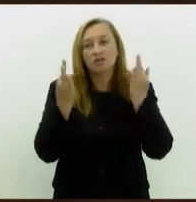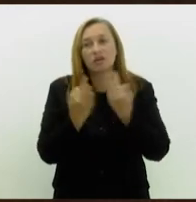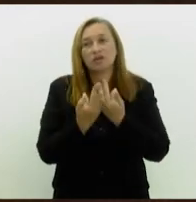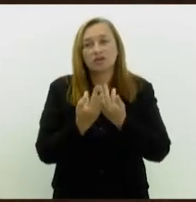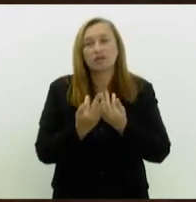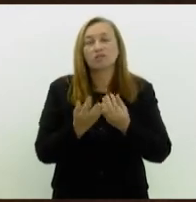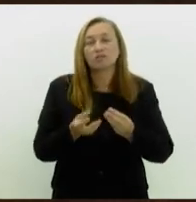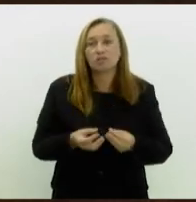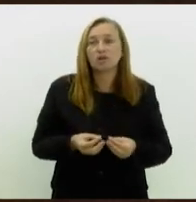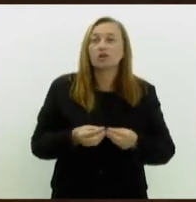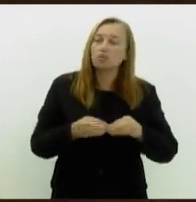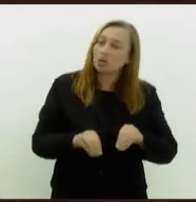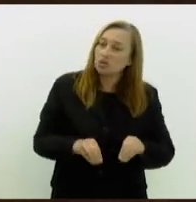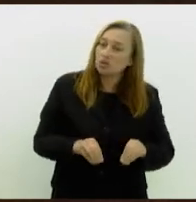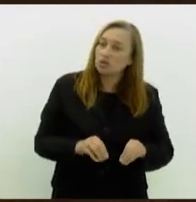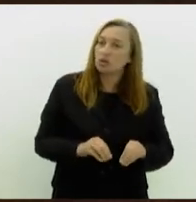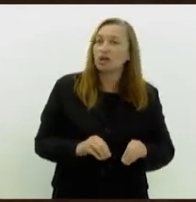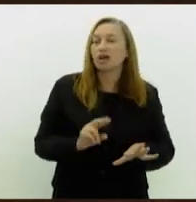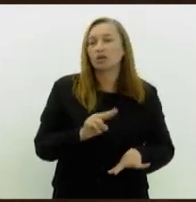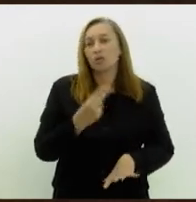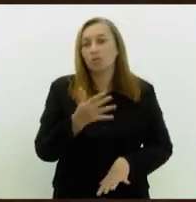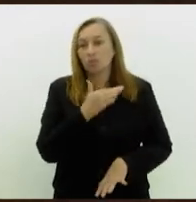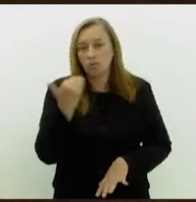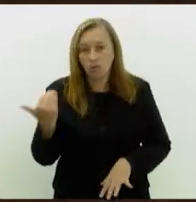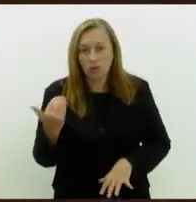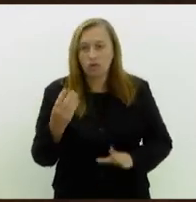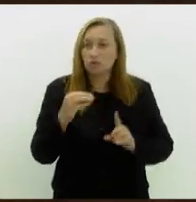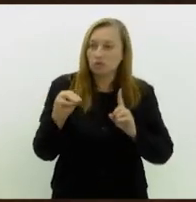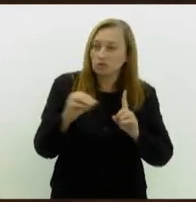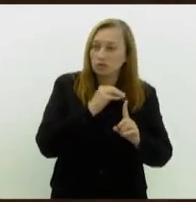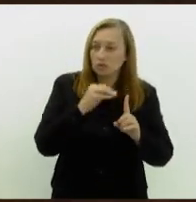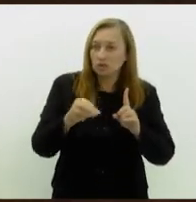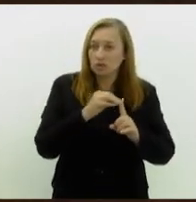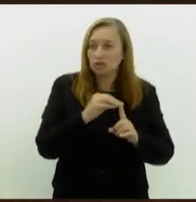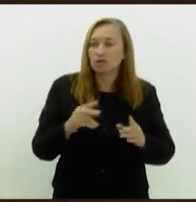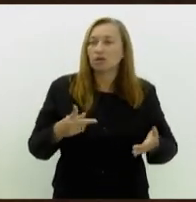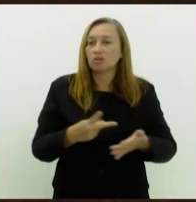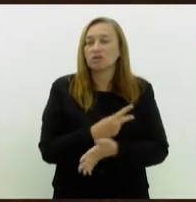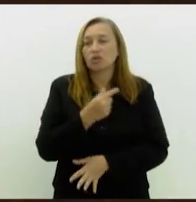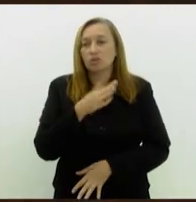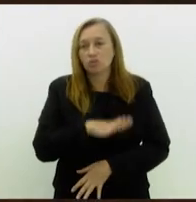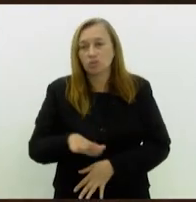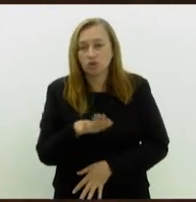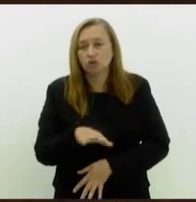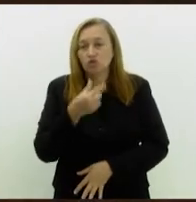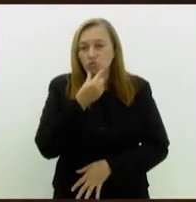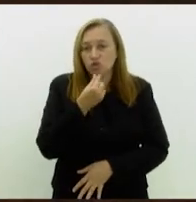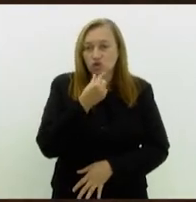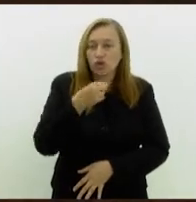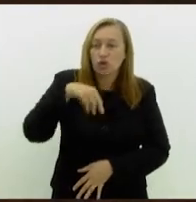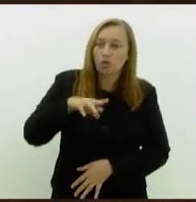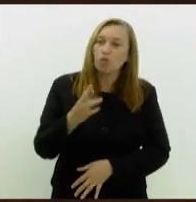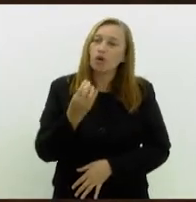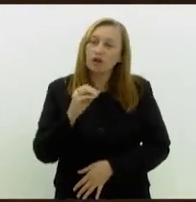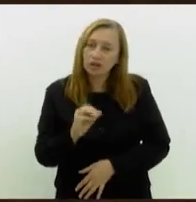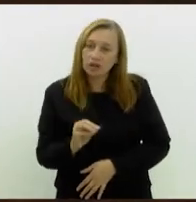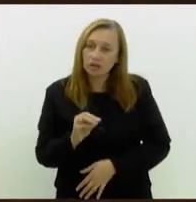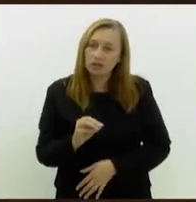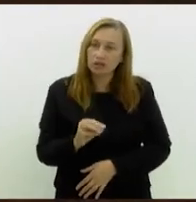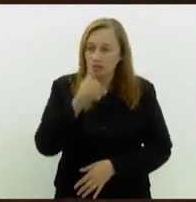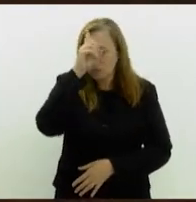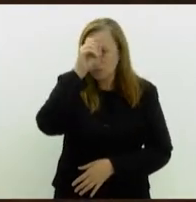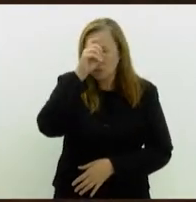vilipendiada ou colocada numa situação de vulnerabilidade como foi a criança moreno dentro de uma unidade